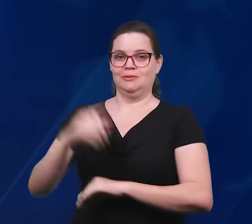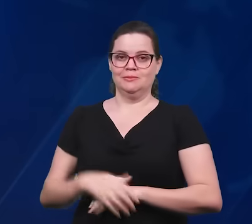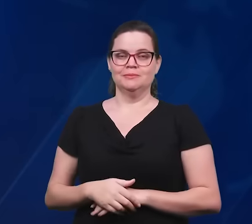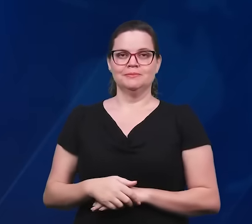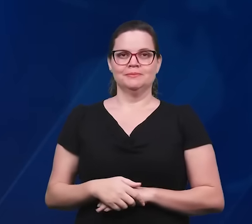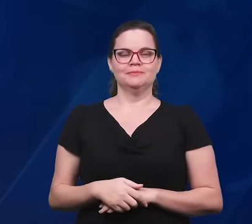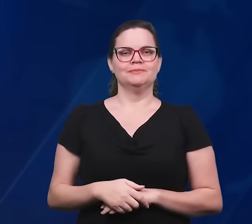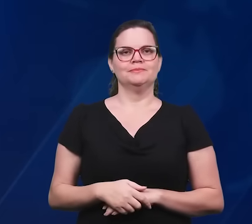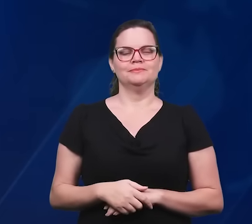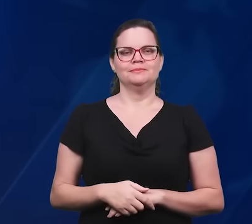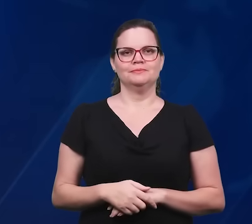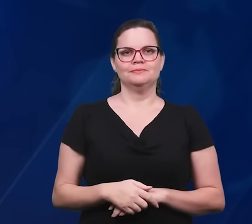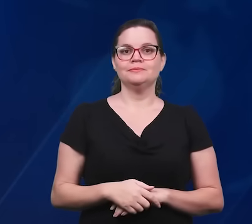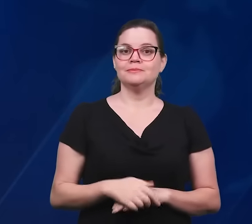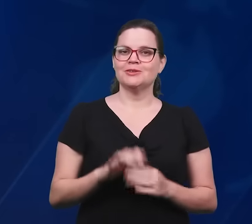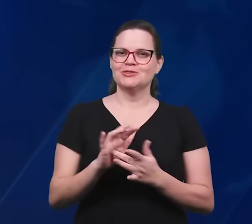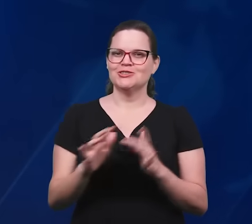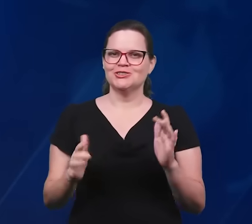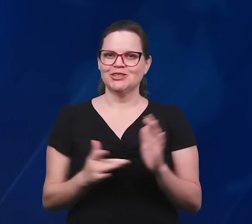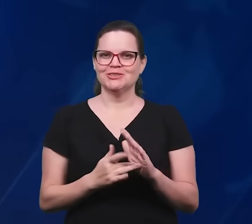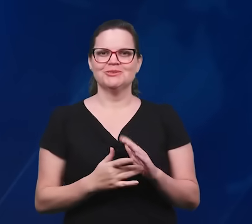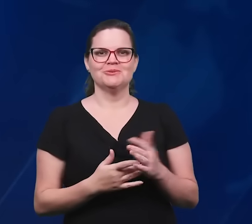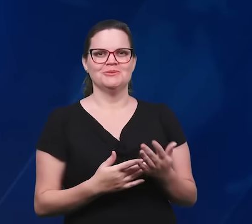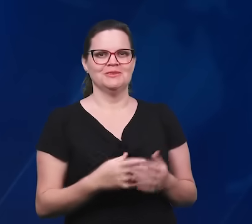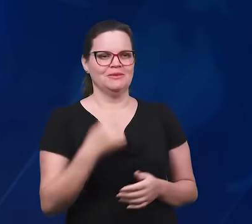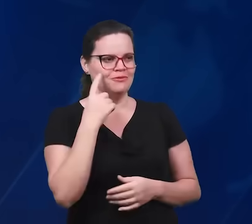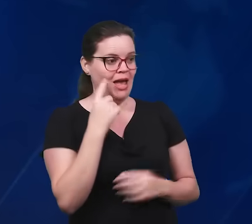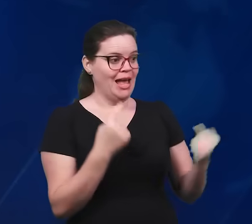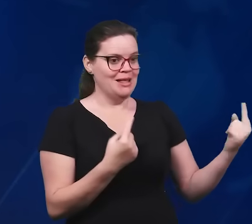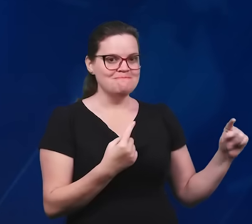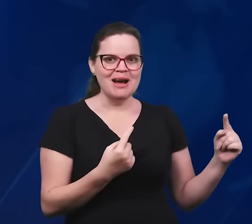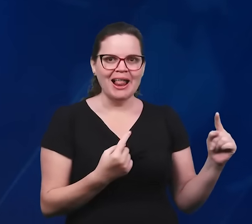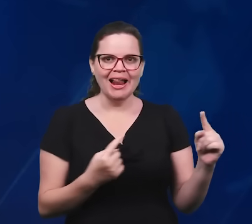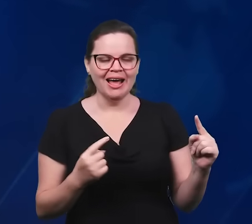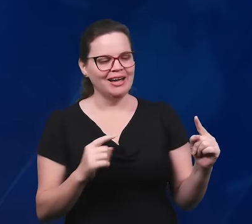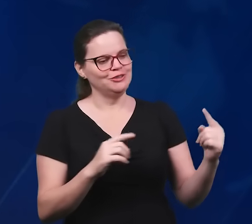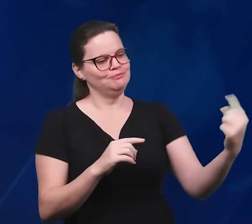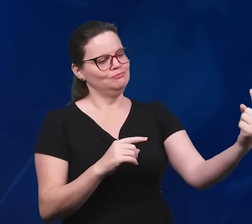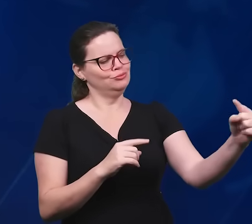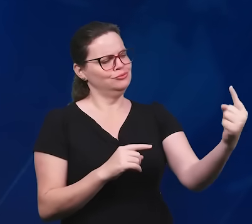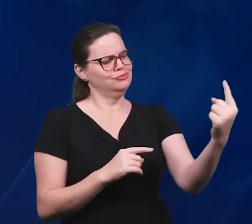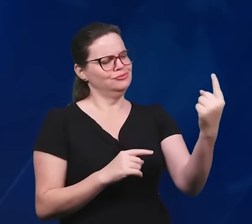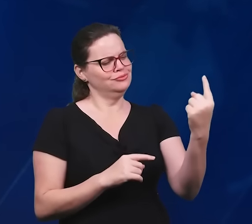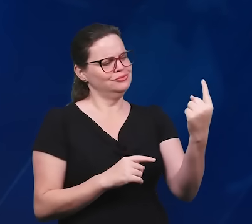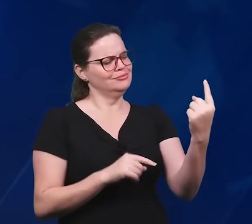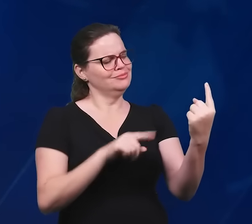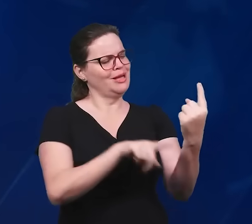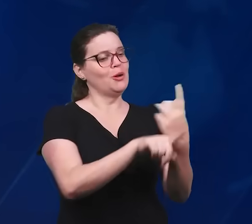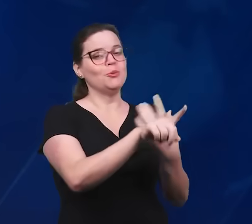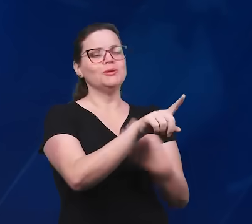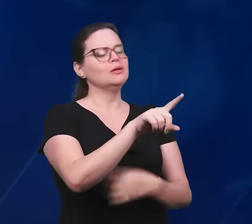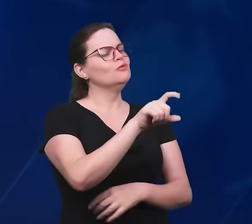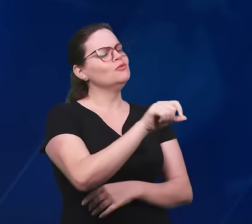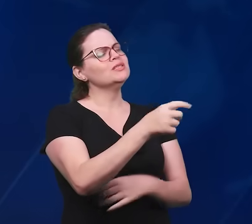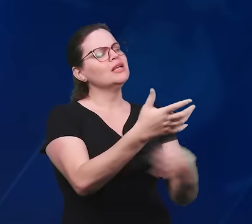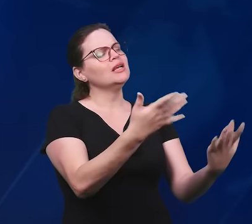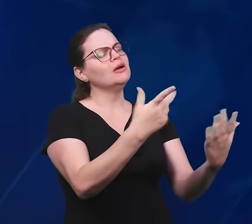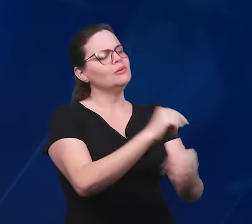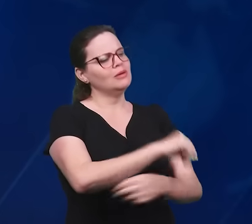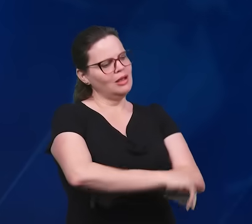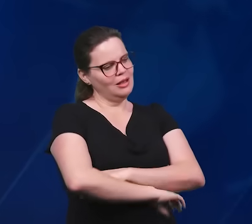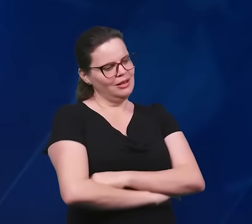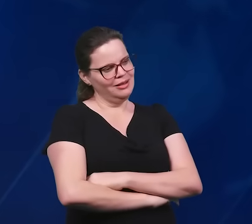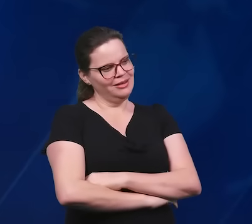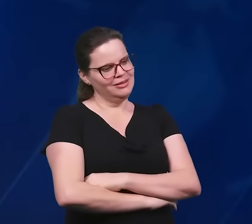Jesus, então, recebe aquele cego que agora estava diante dele. Que queres que eu te faça? Jesus